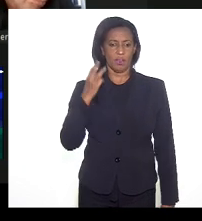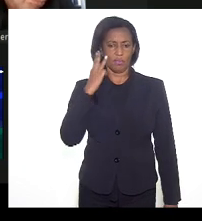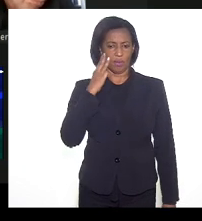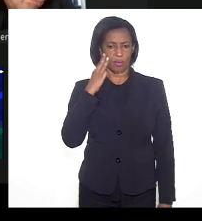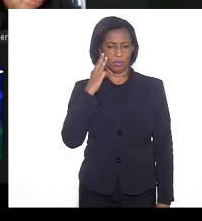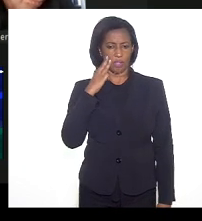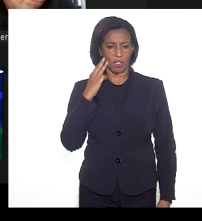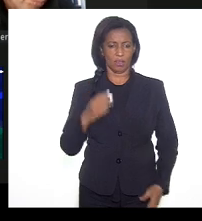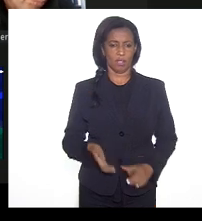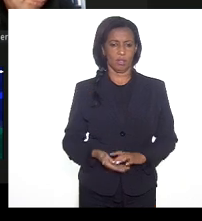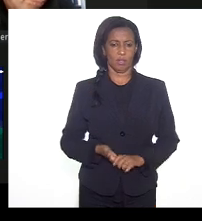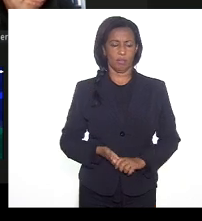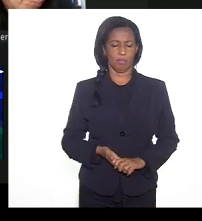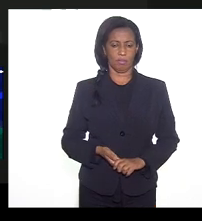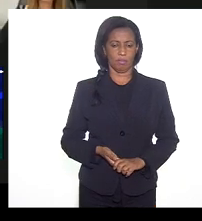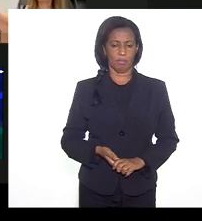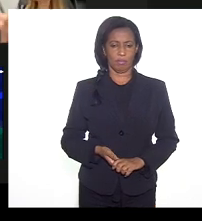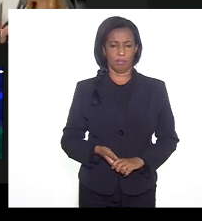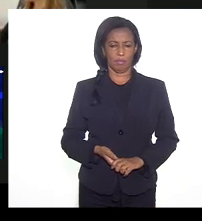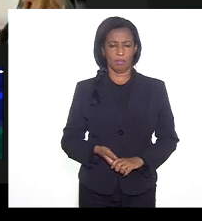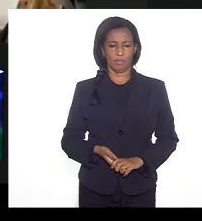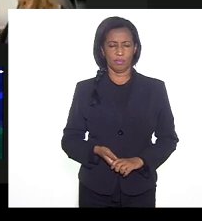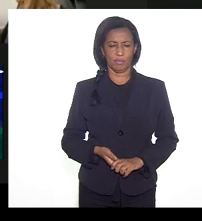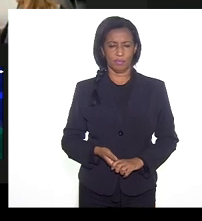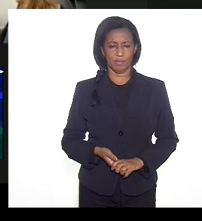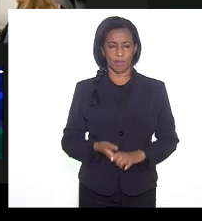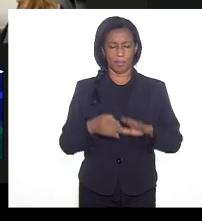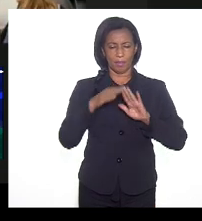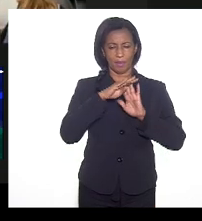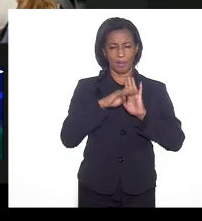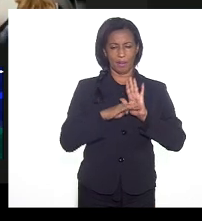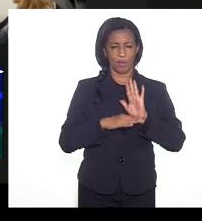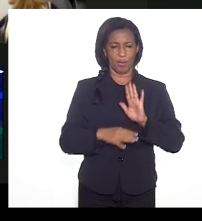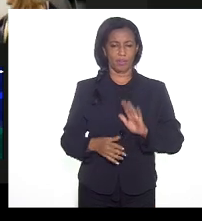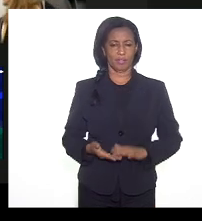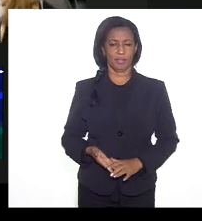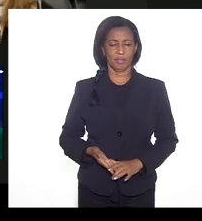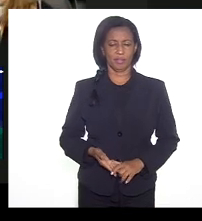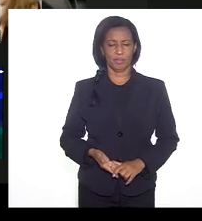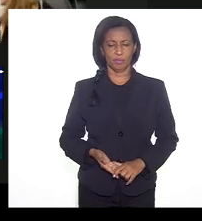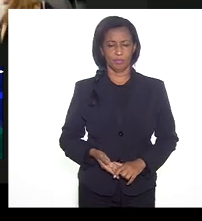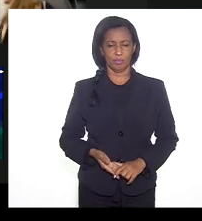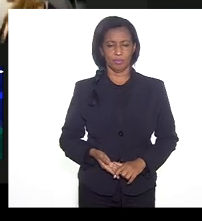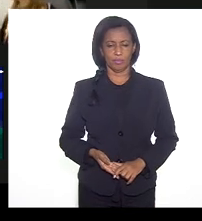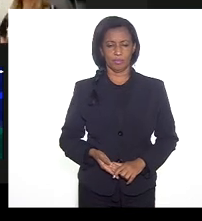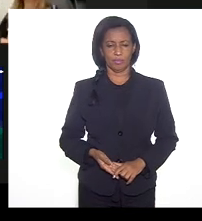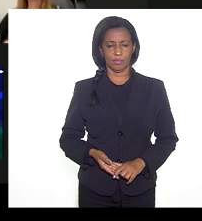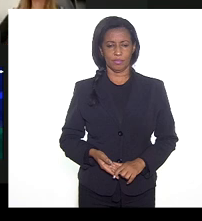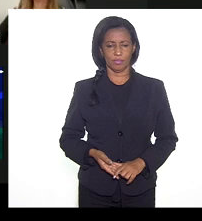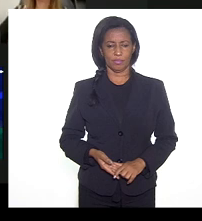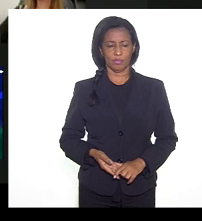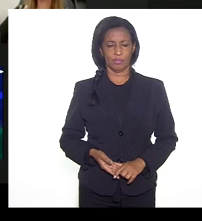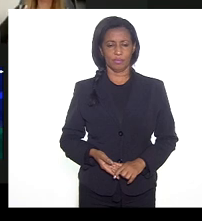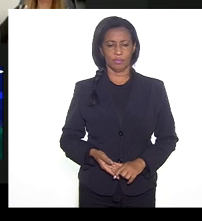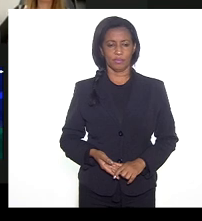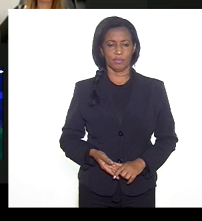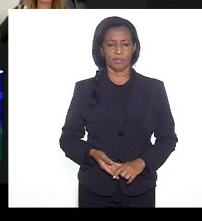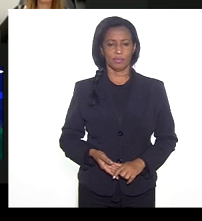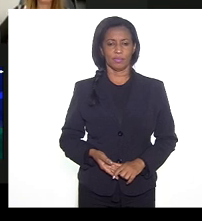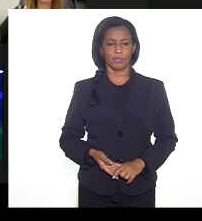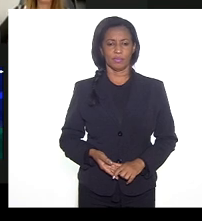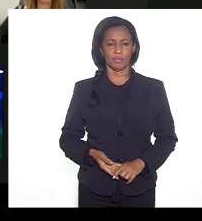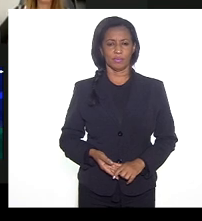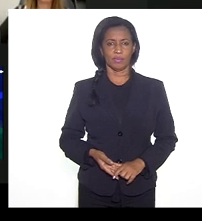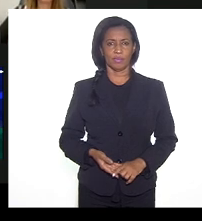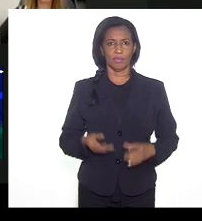vou conceder ao